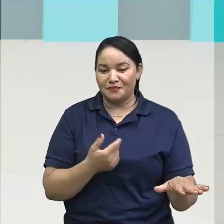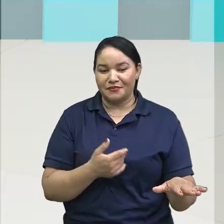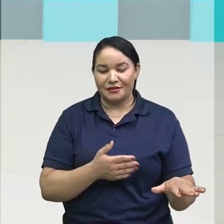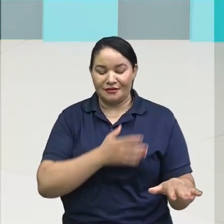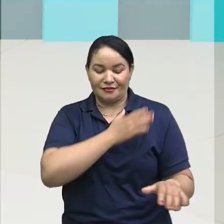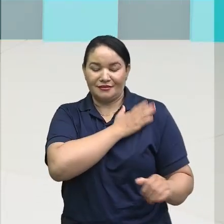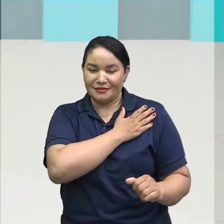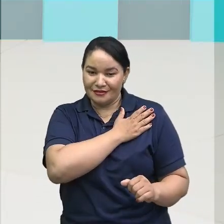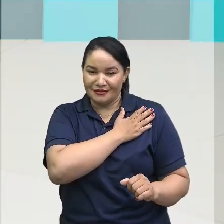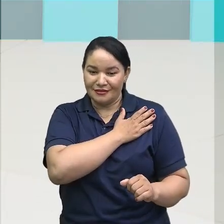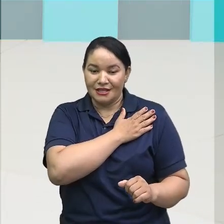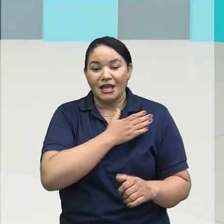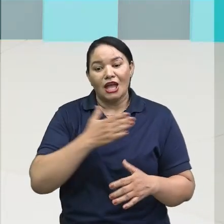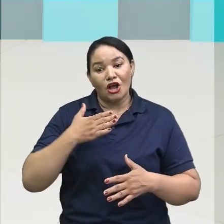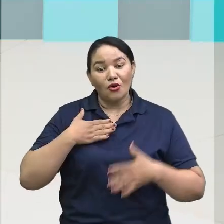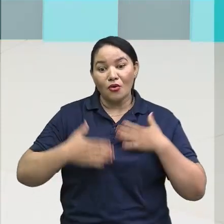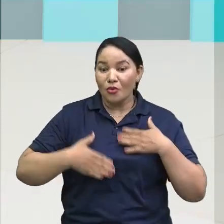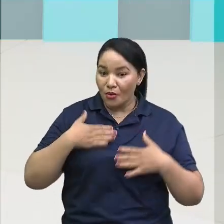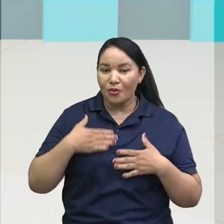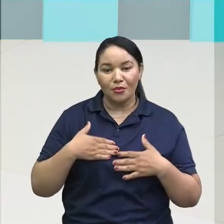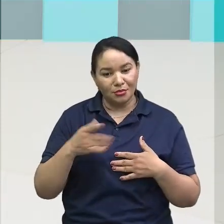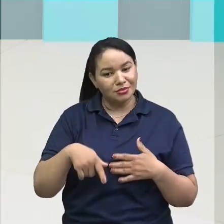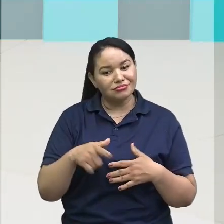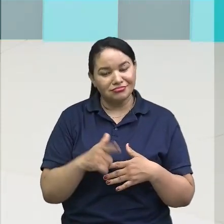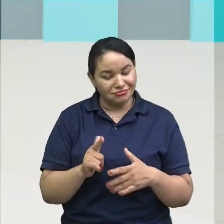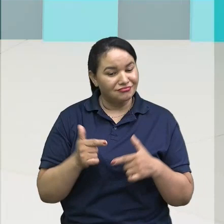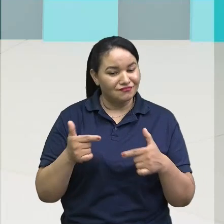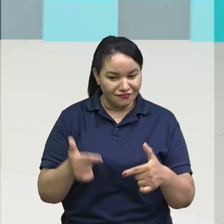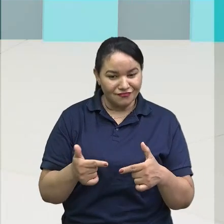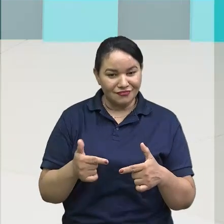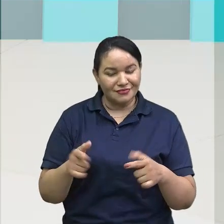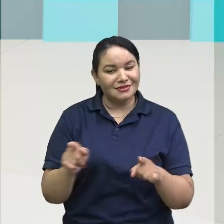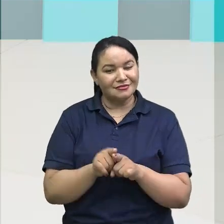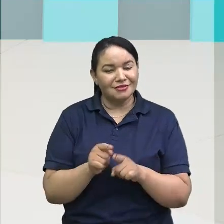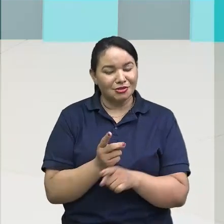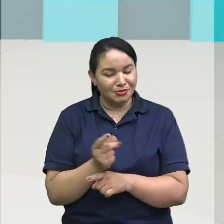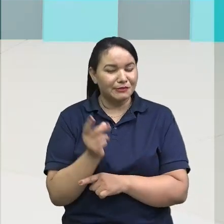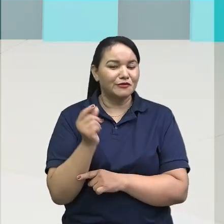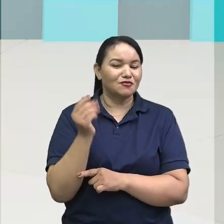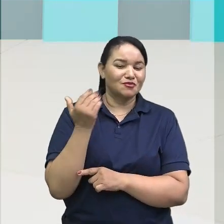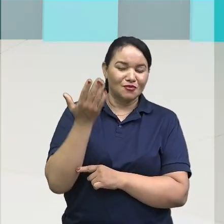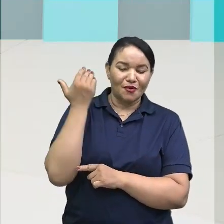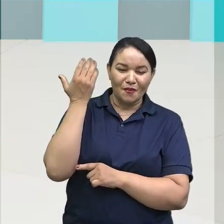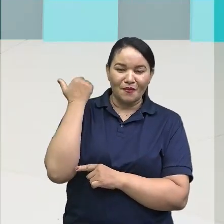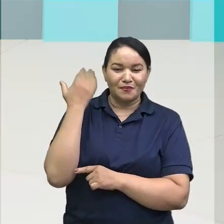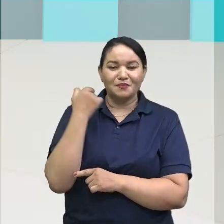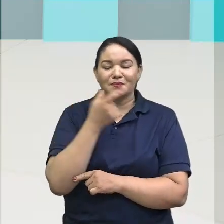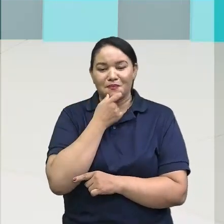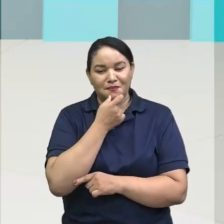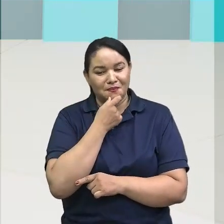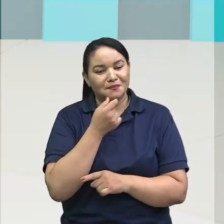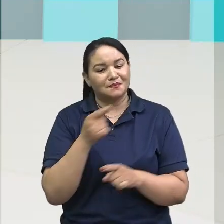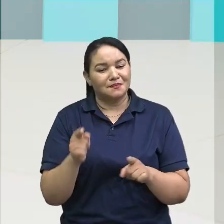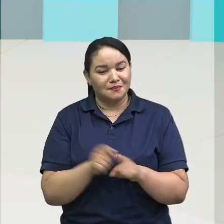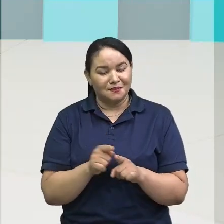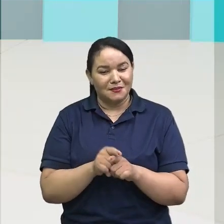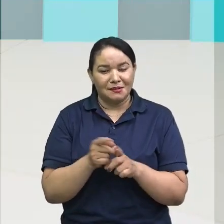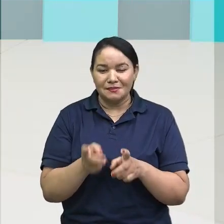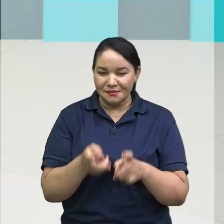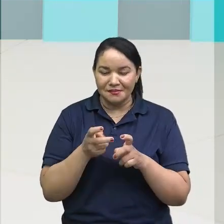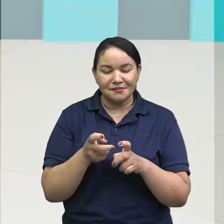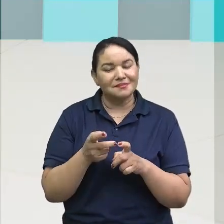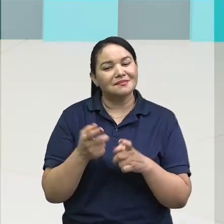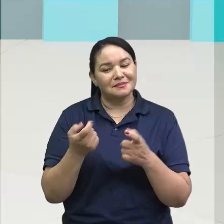essa linguagem corporal. Isso começou com os nossos homens lá dos primórdios,